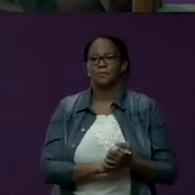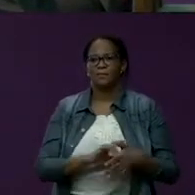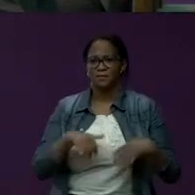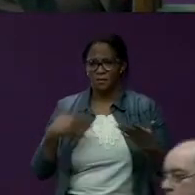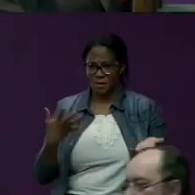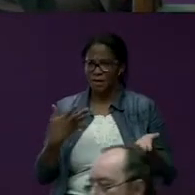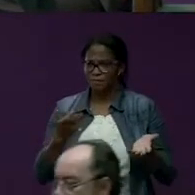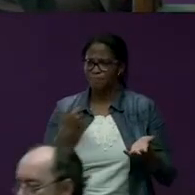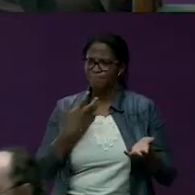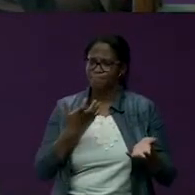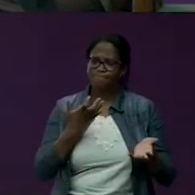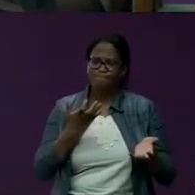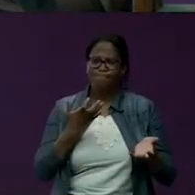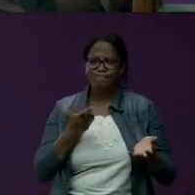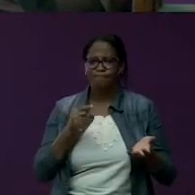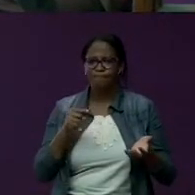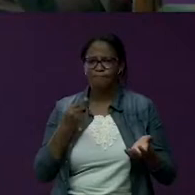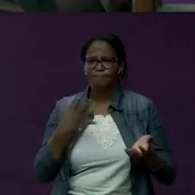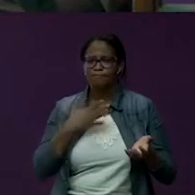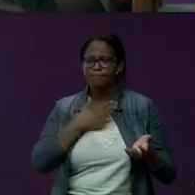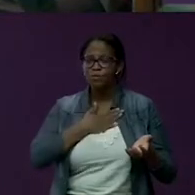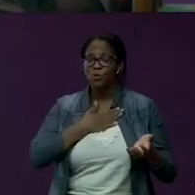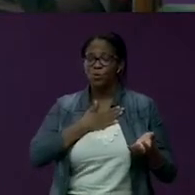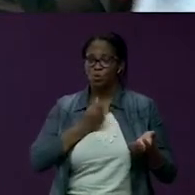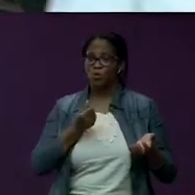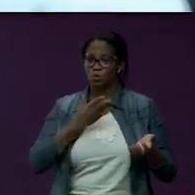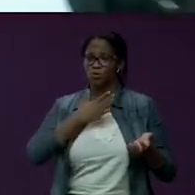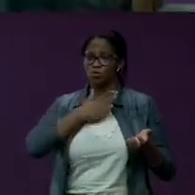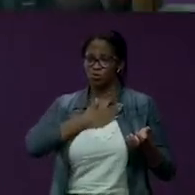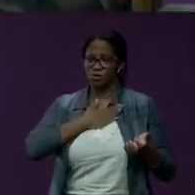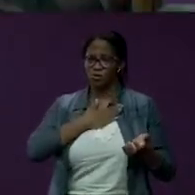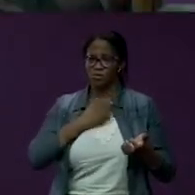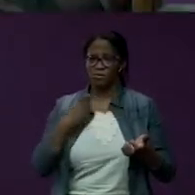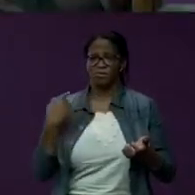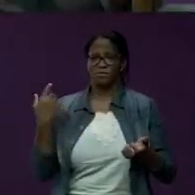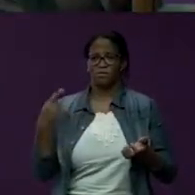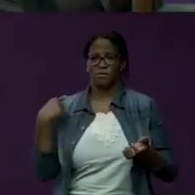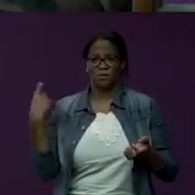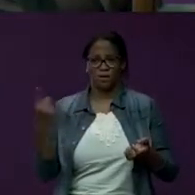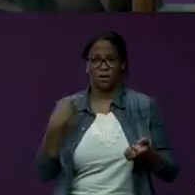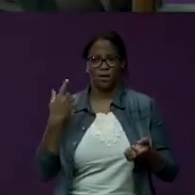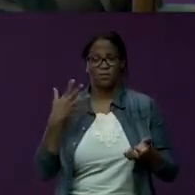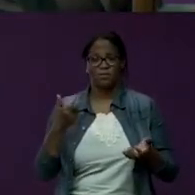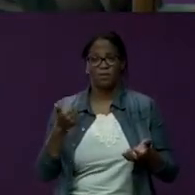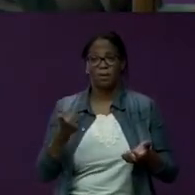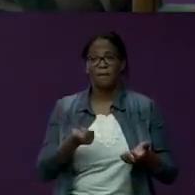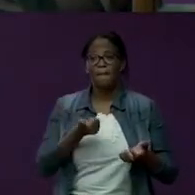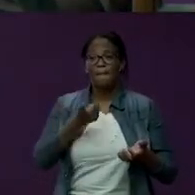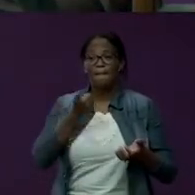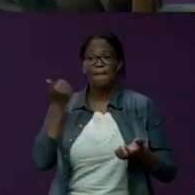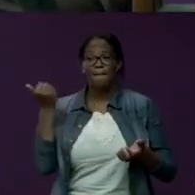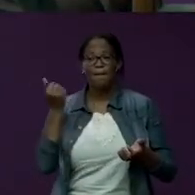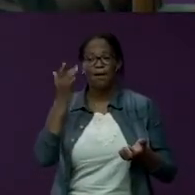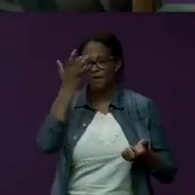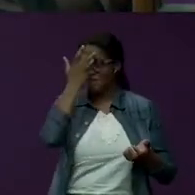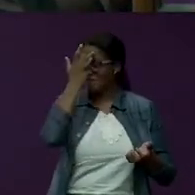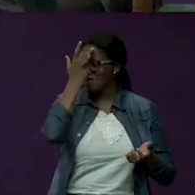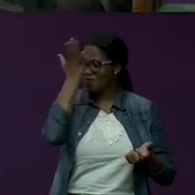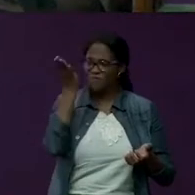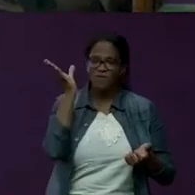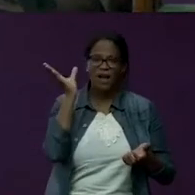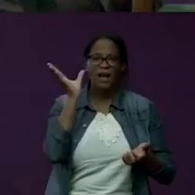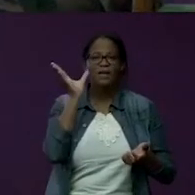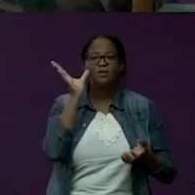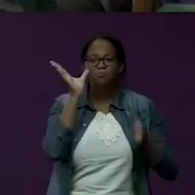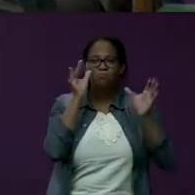Eu gostaria de que a gente tivesse um melhor acesso, um mais fácil